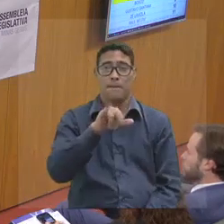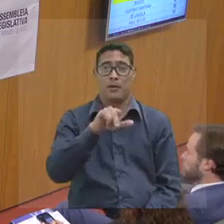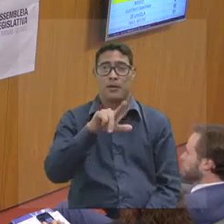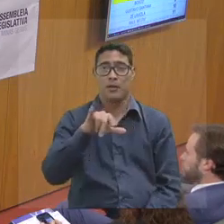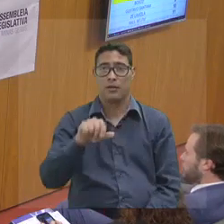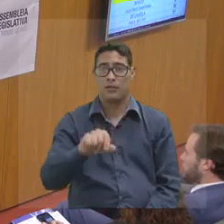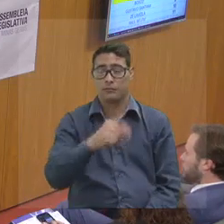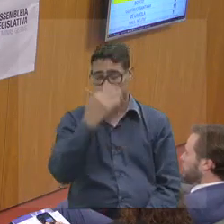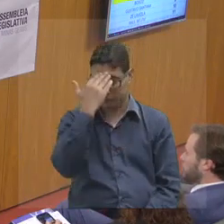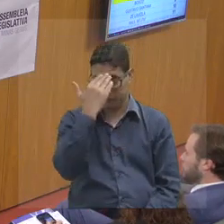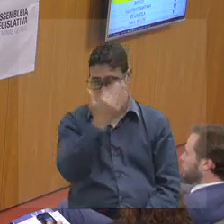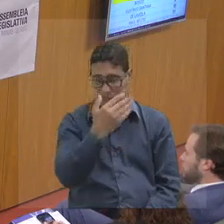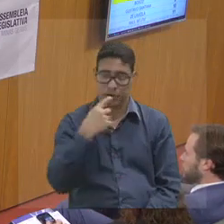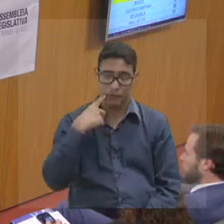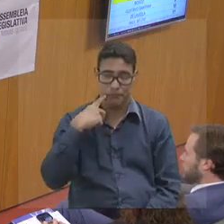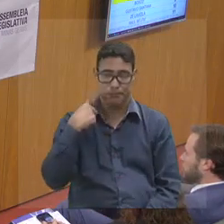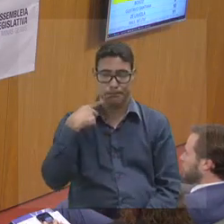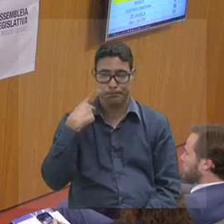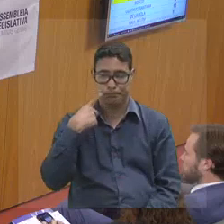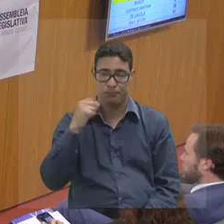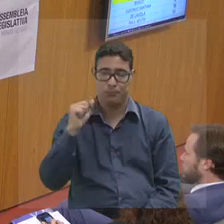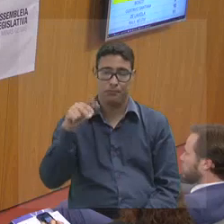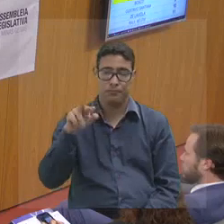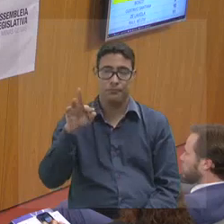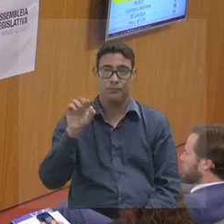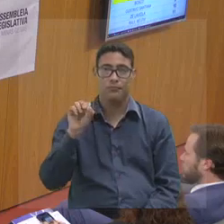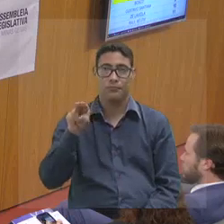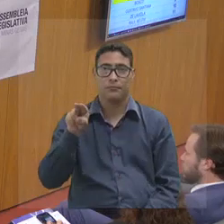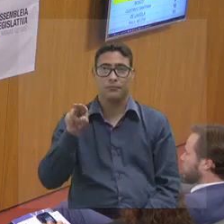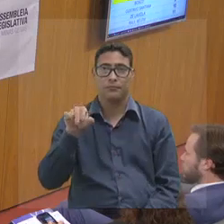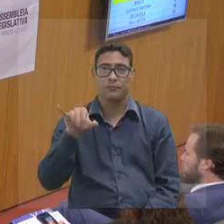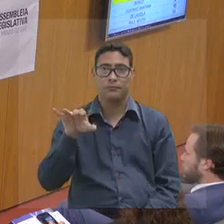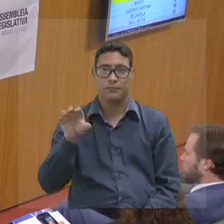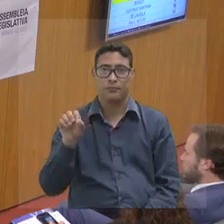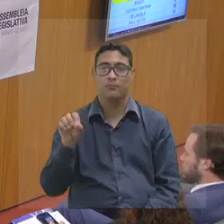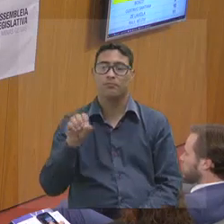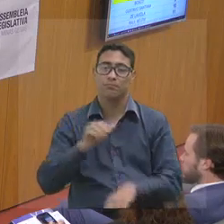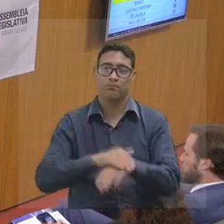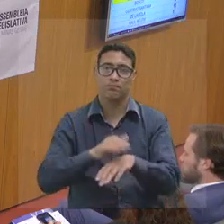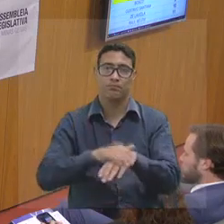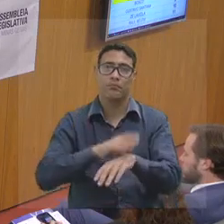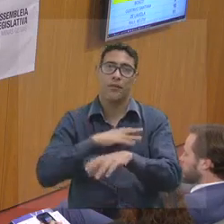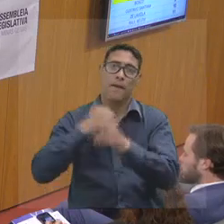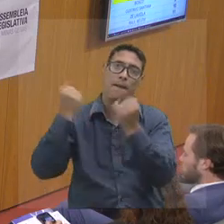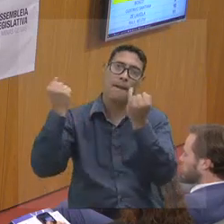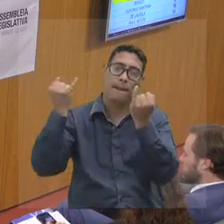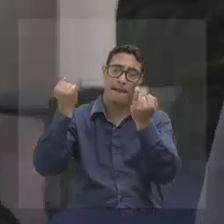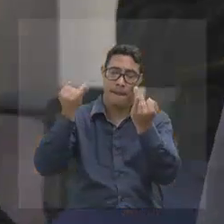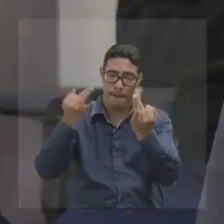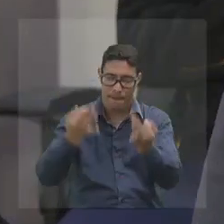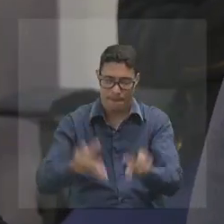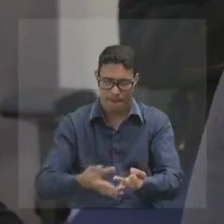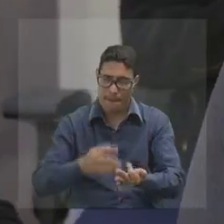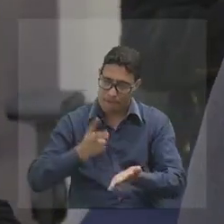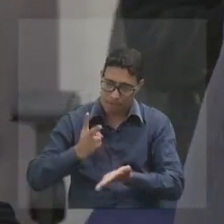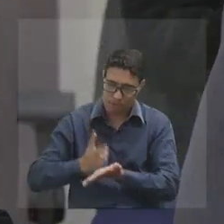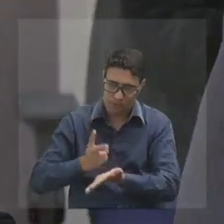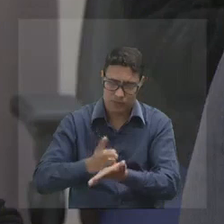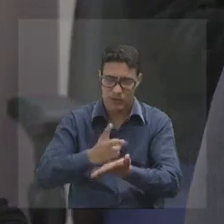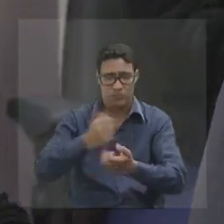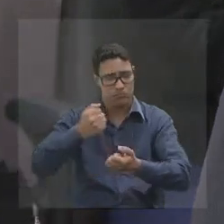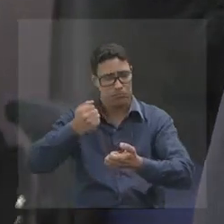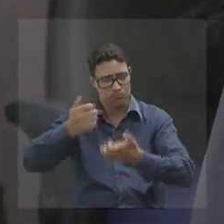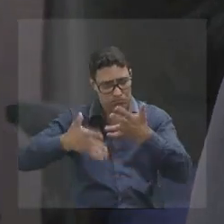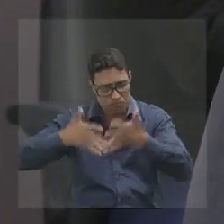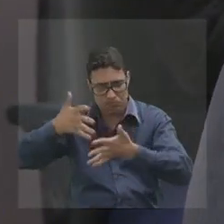Deputado Antônio casar antes pelas suas colocações né de fato você sempre presente contribuindo muito para que